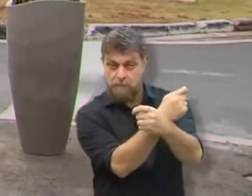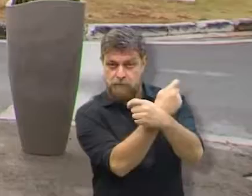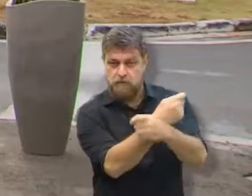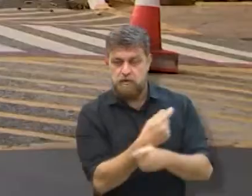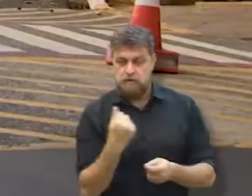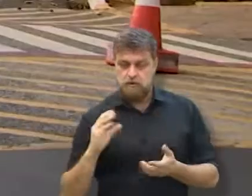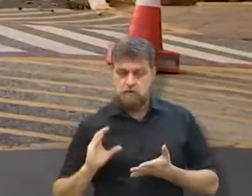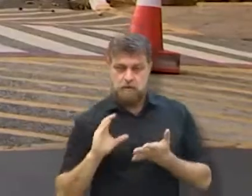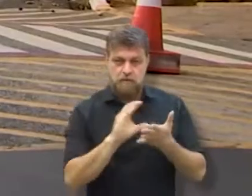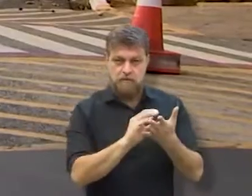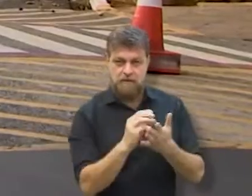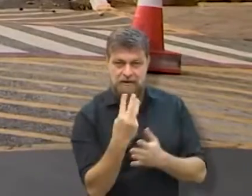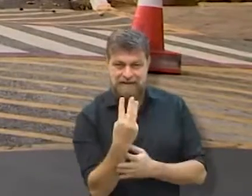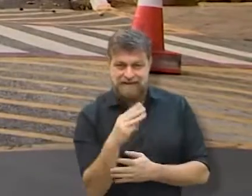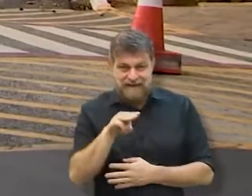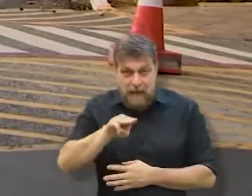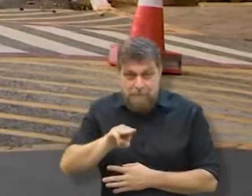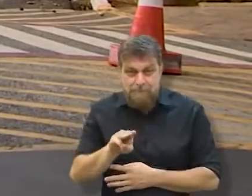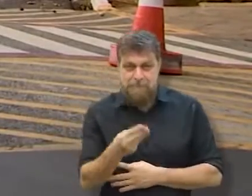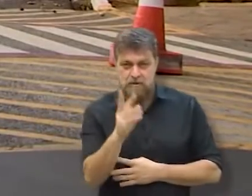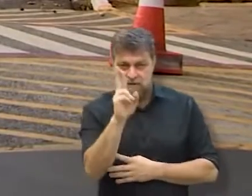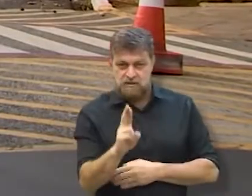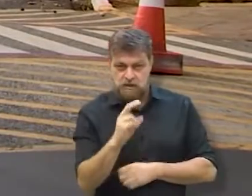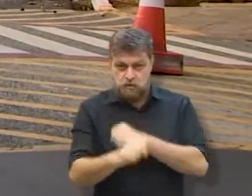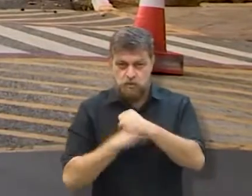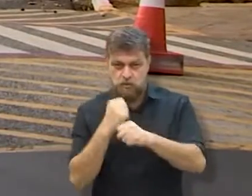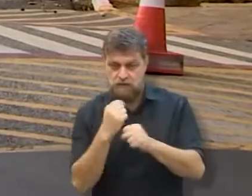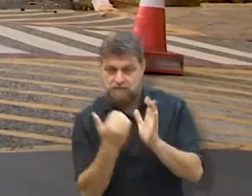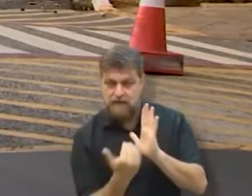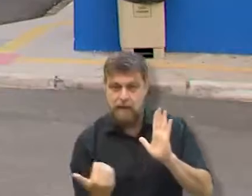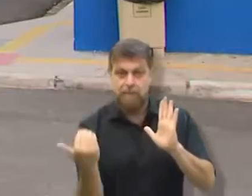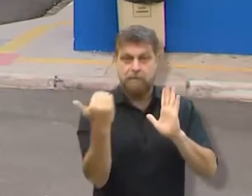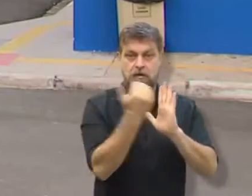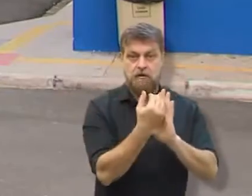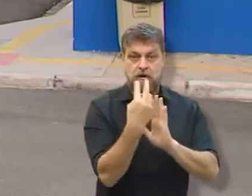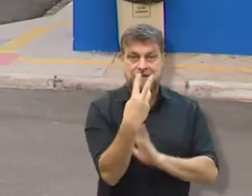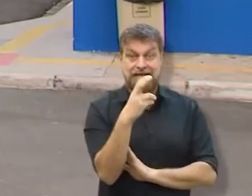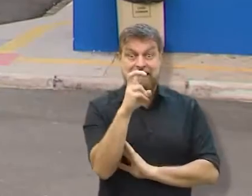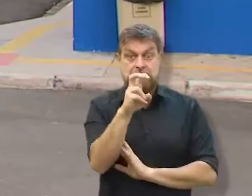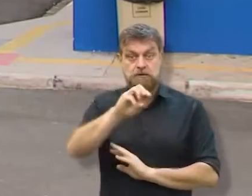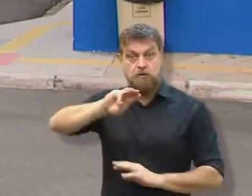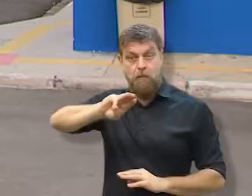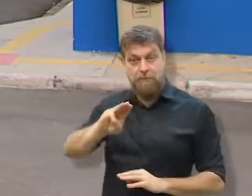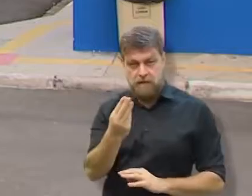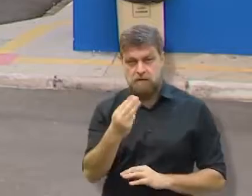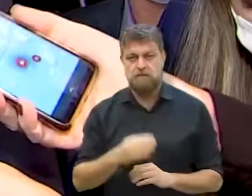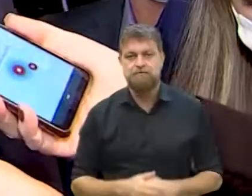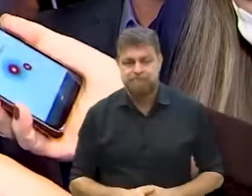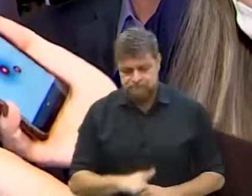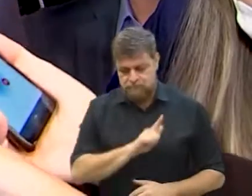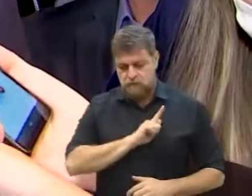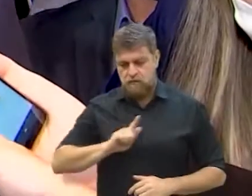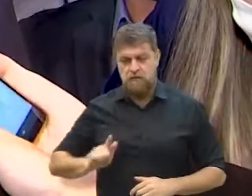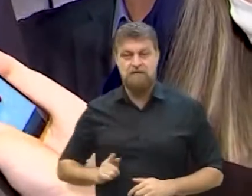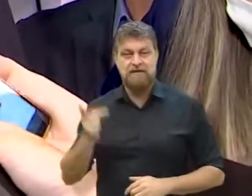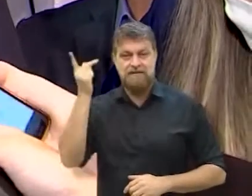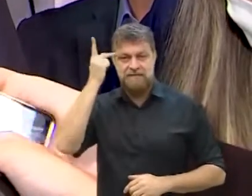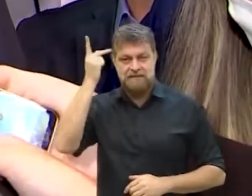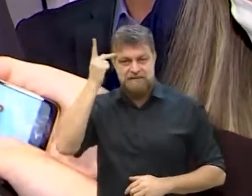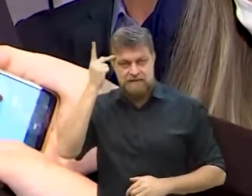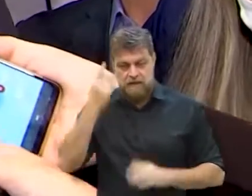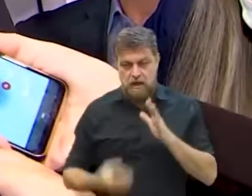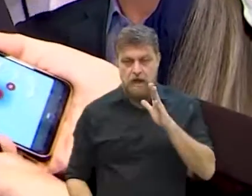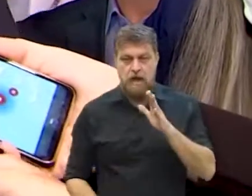Hospital da PUC, a verba vai saltar de 3 milhões de reais por ano para 35 milhões. O governo do estado